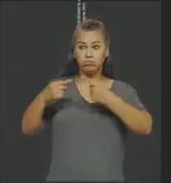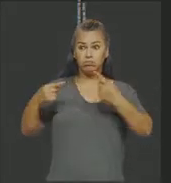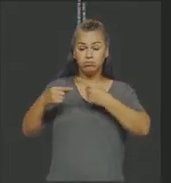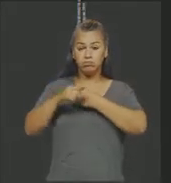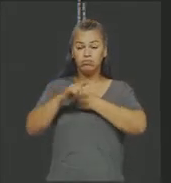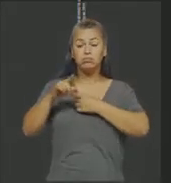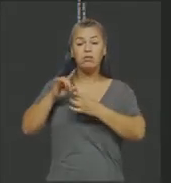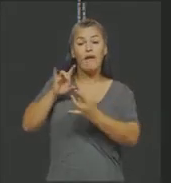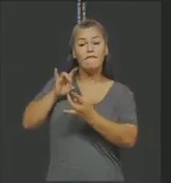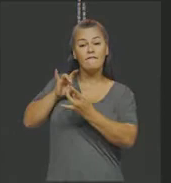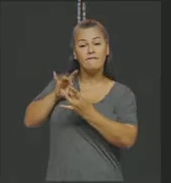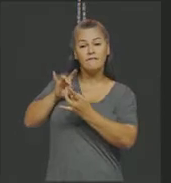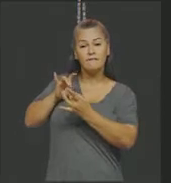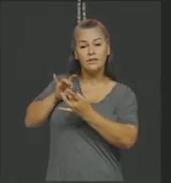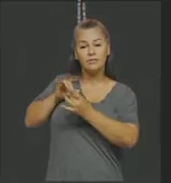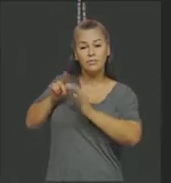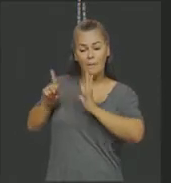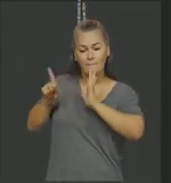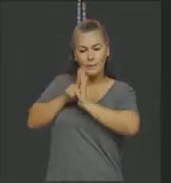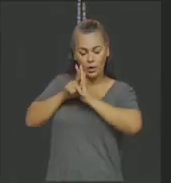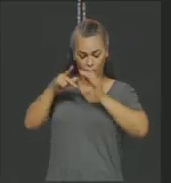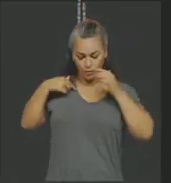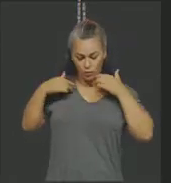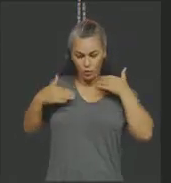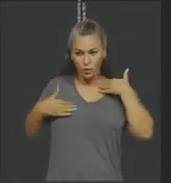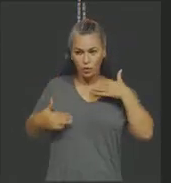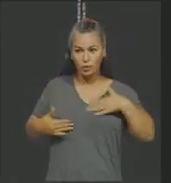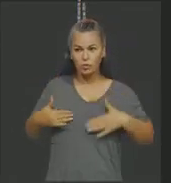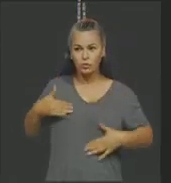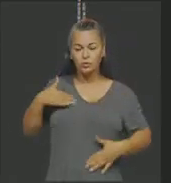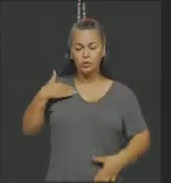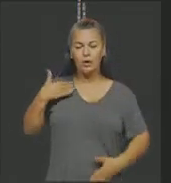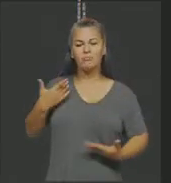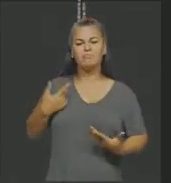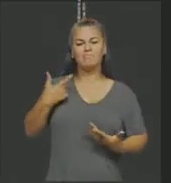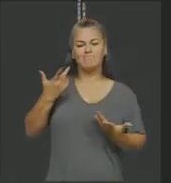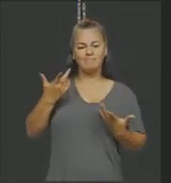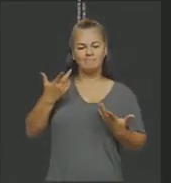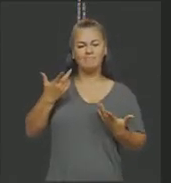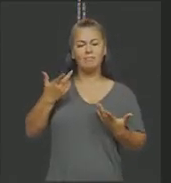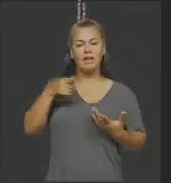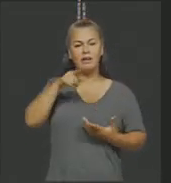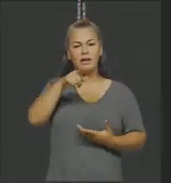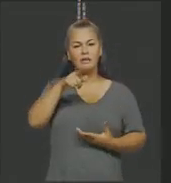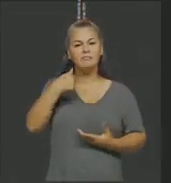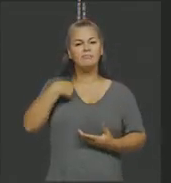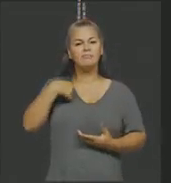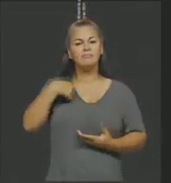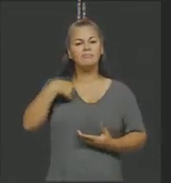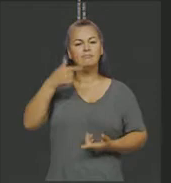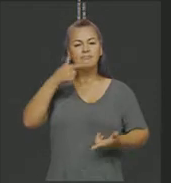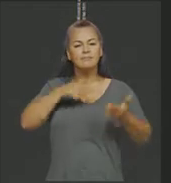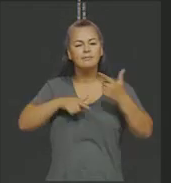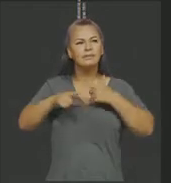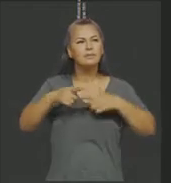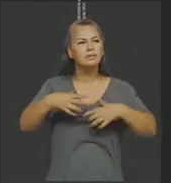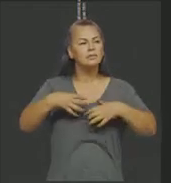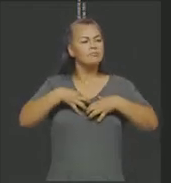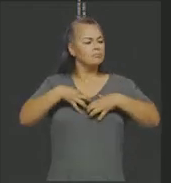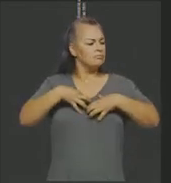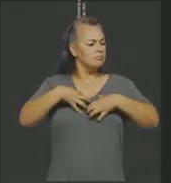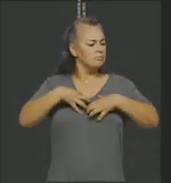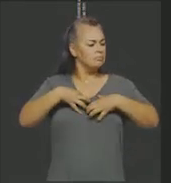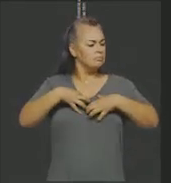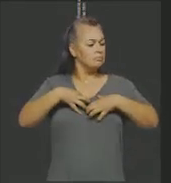que o próprio organismo tem de controlar esses neurotransmissores. E aí, você vai aumentar a sensibilidade